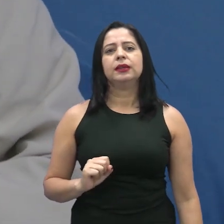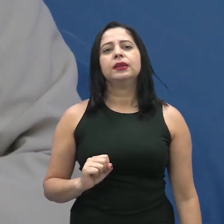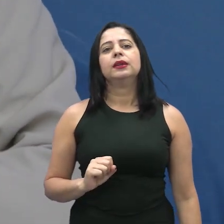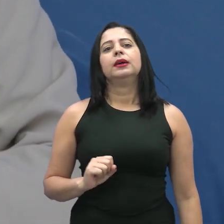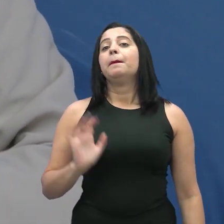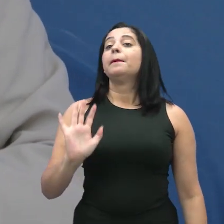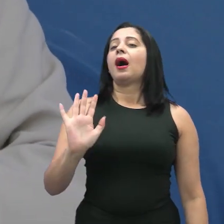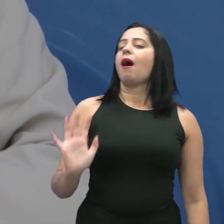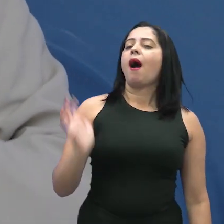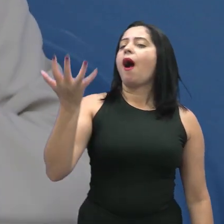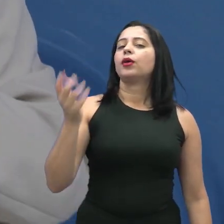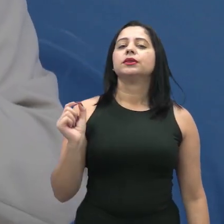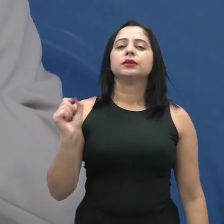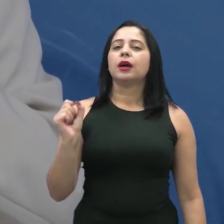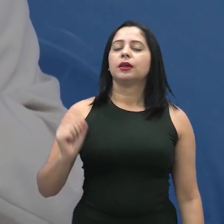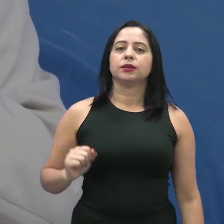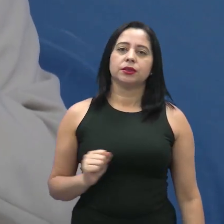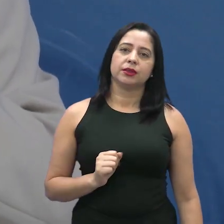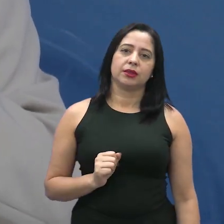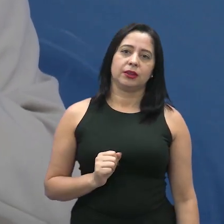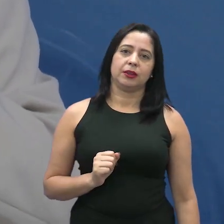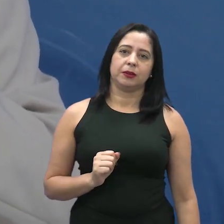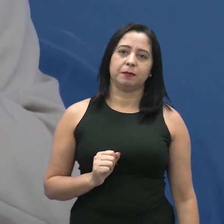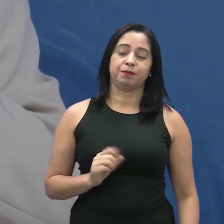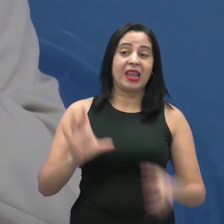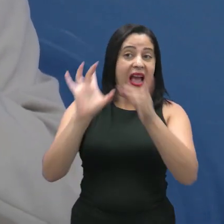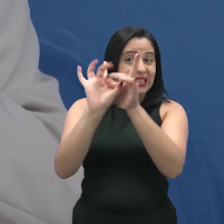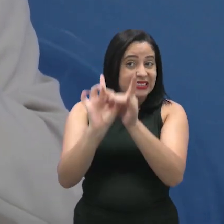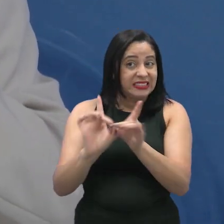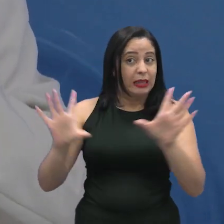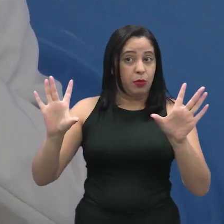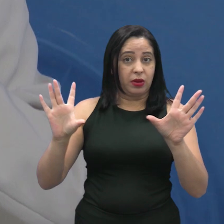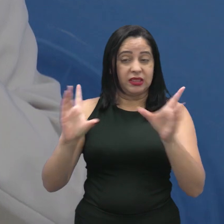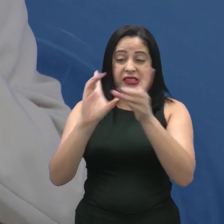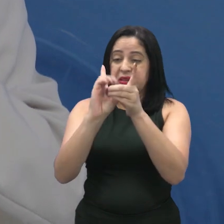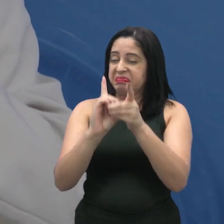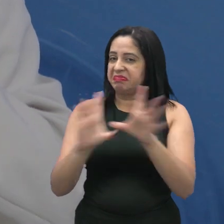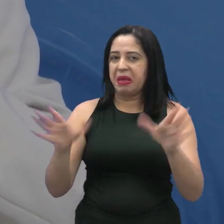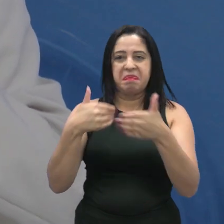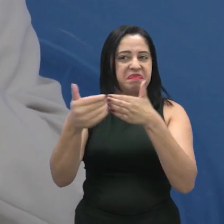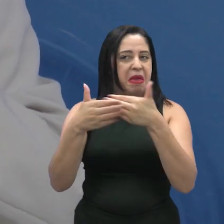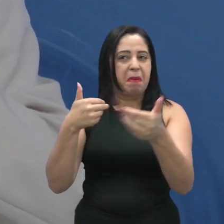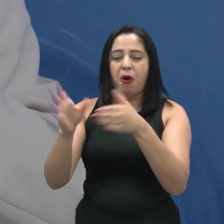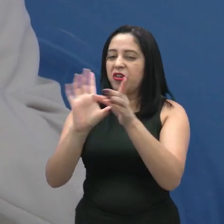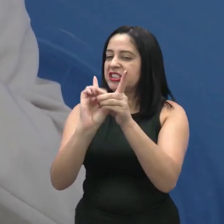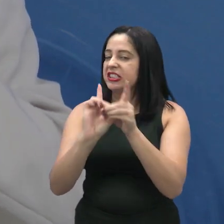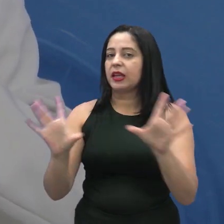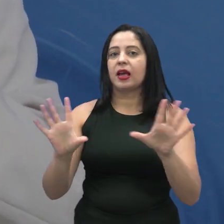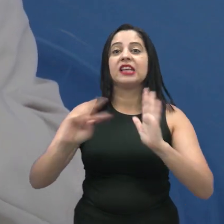que acontece que num processo democrático qualquer, não importa, a democracia